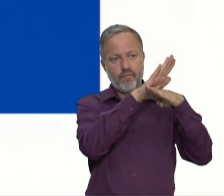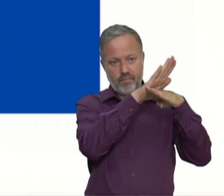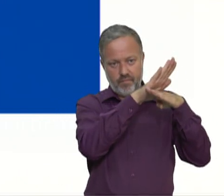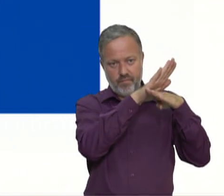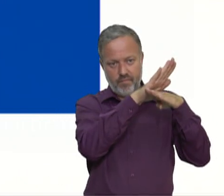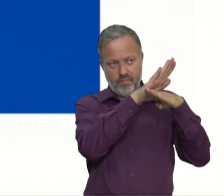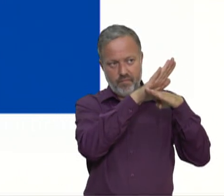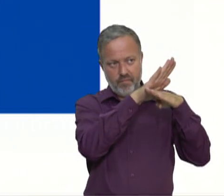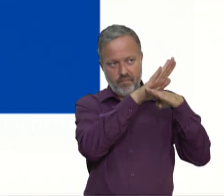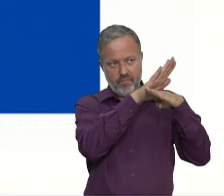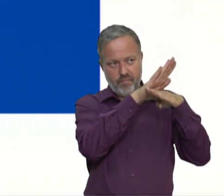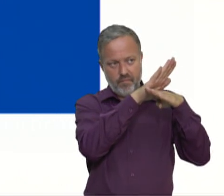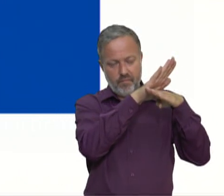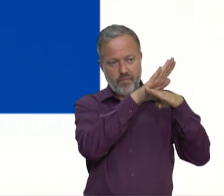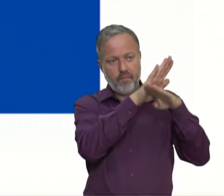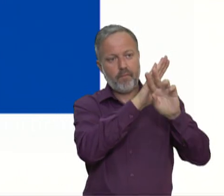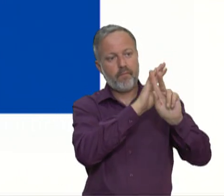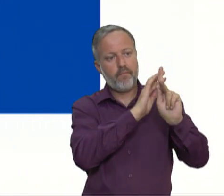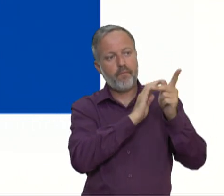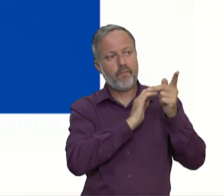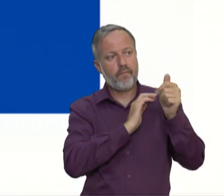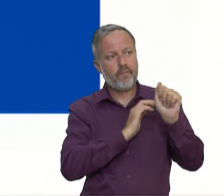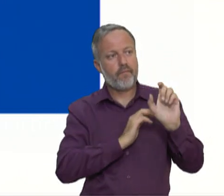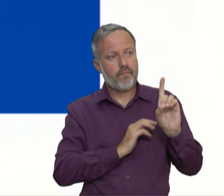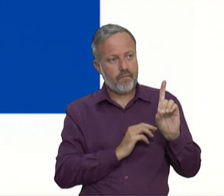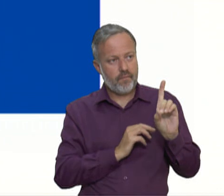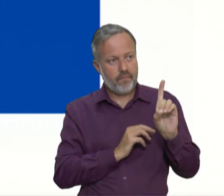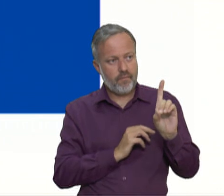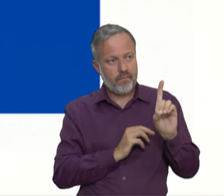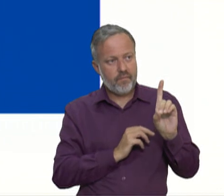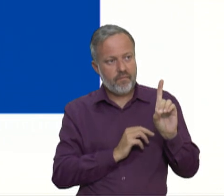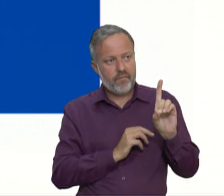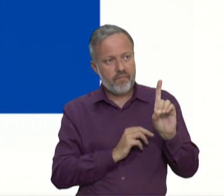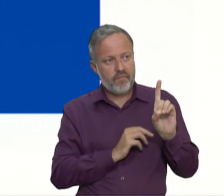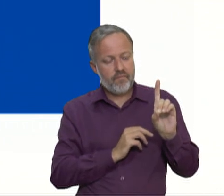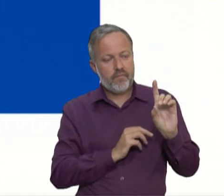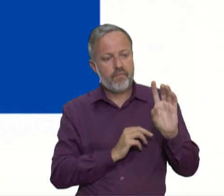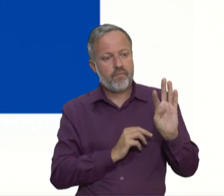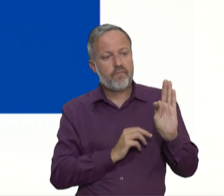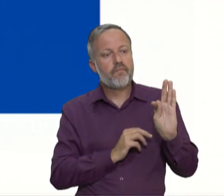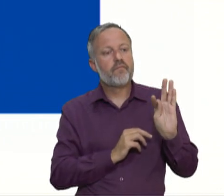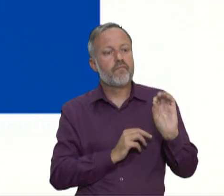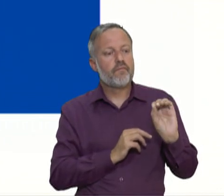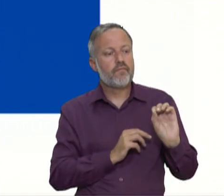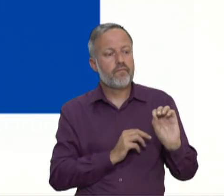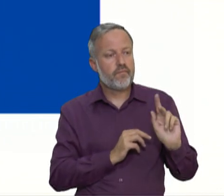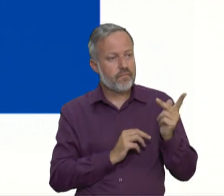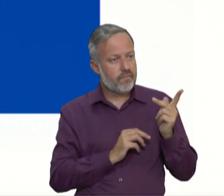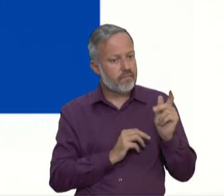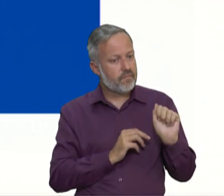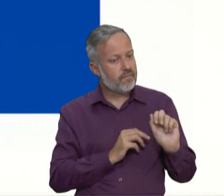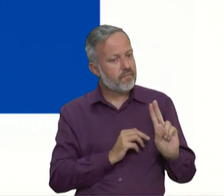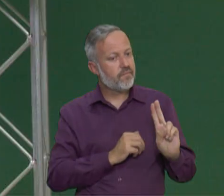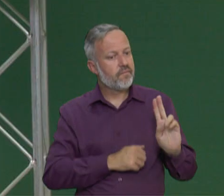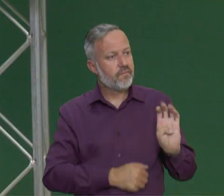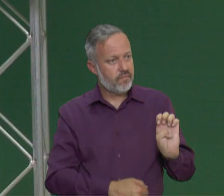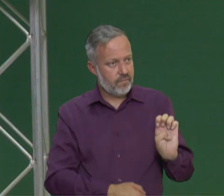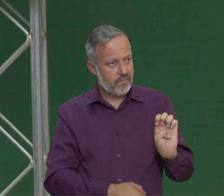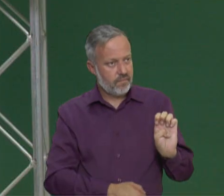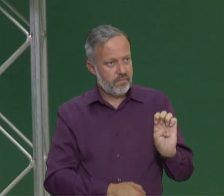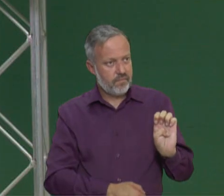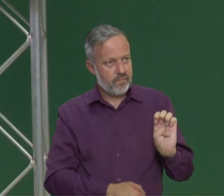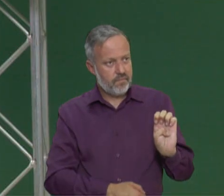o verbo auxiliar, had, que é o verbo to have, o verbo ter, no passado. Então,